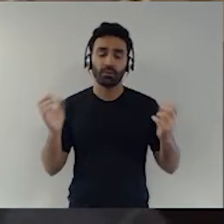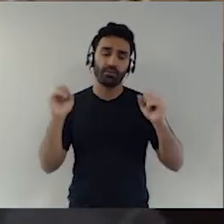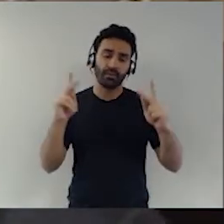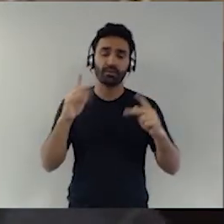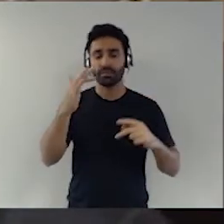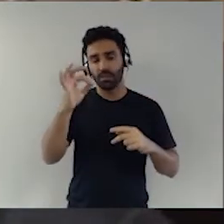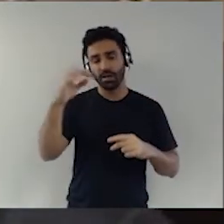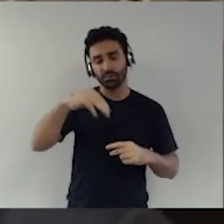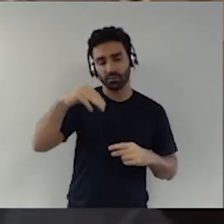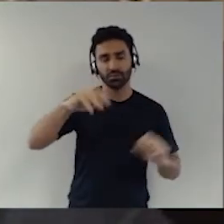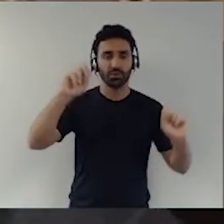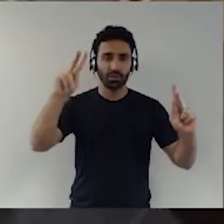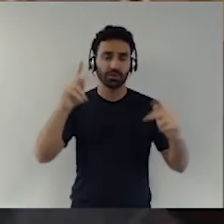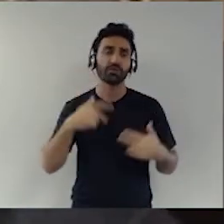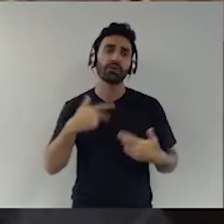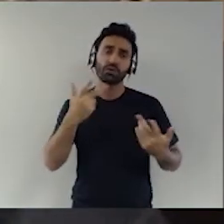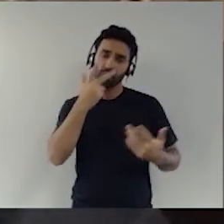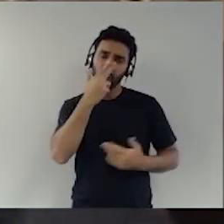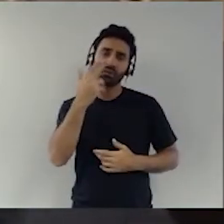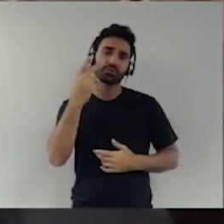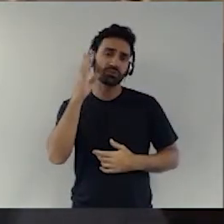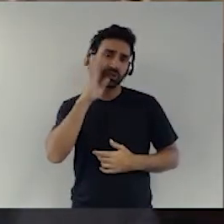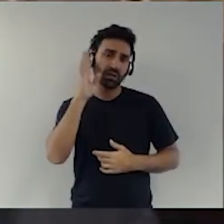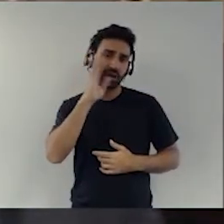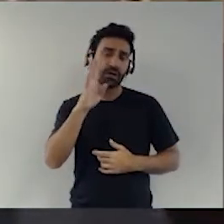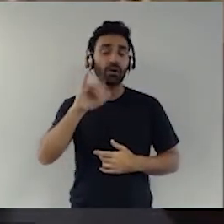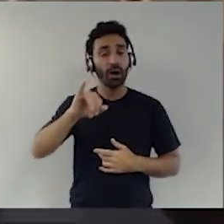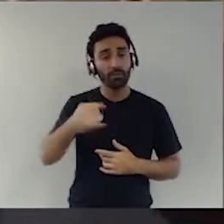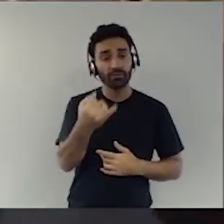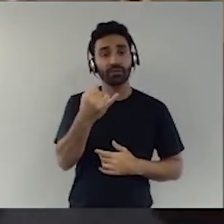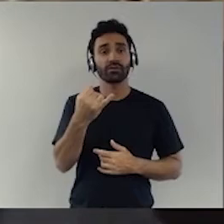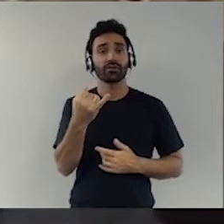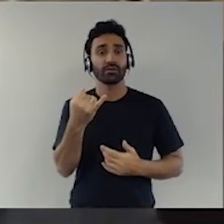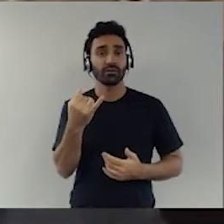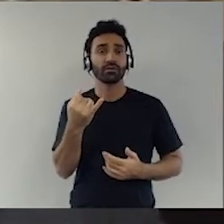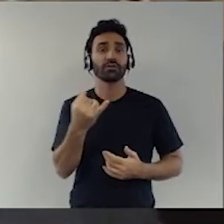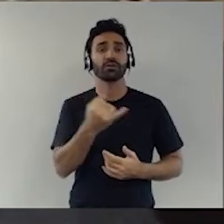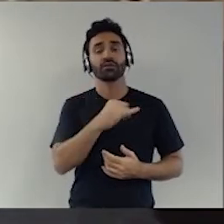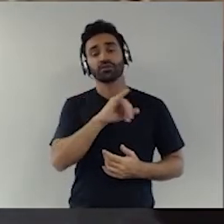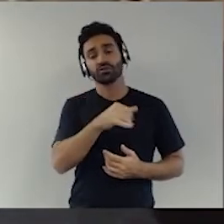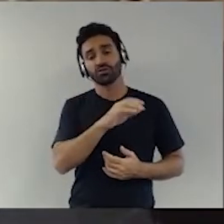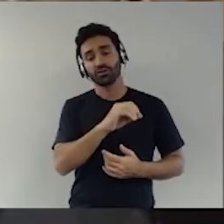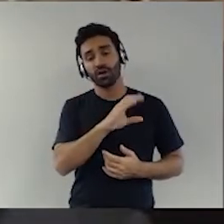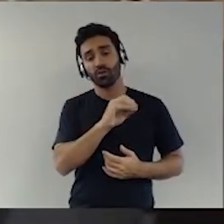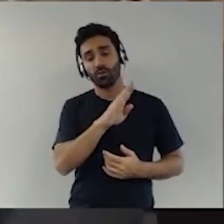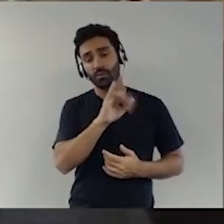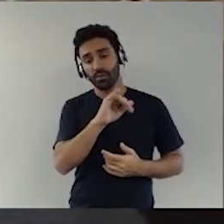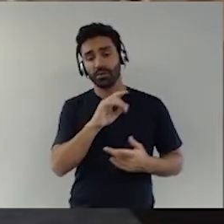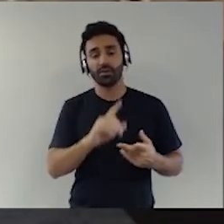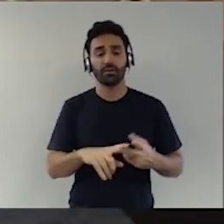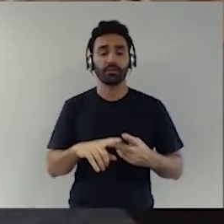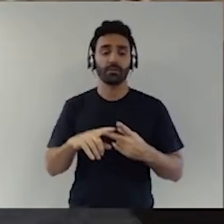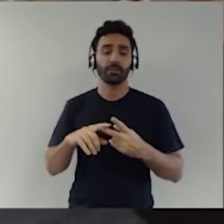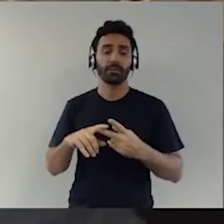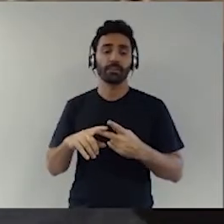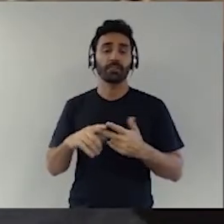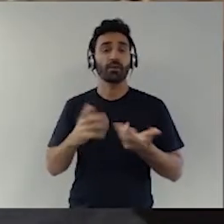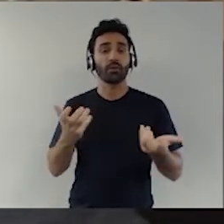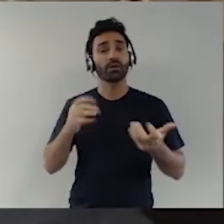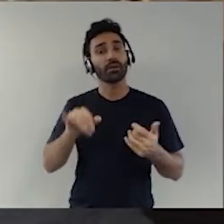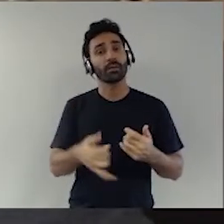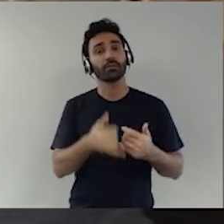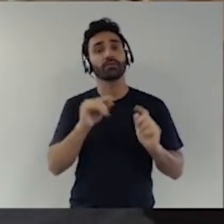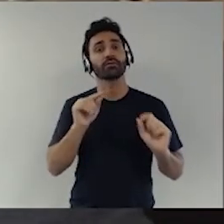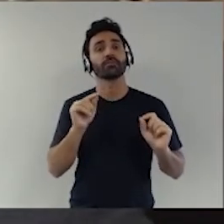levantar algumas ponderações, aproveitando já a fala aqui, tanto do doutor Jacobi, como da doutora Sandra, do doutor Tiago, aproveitar